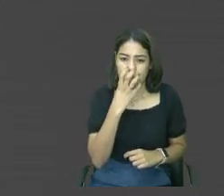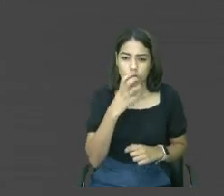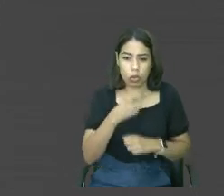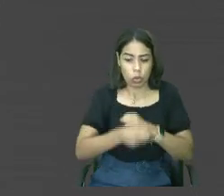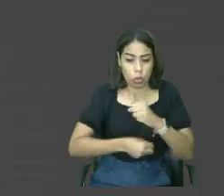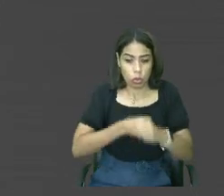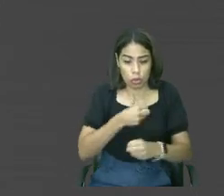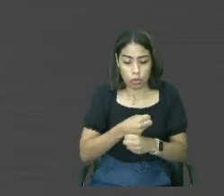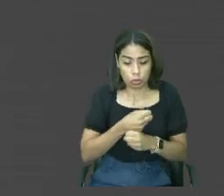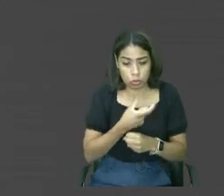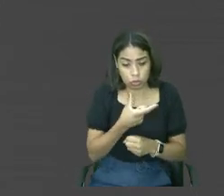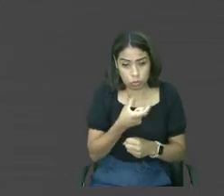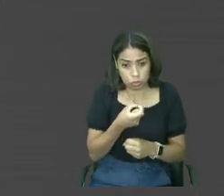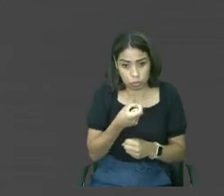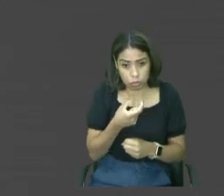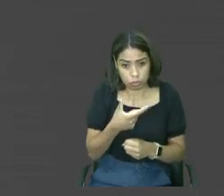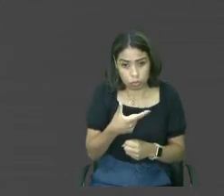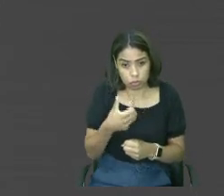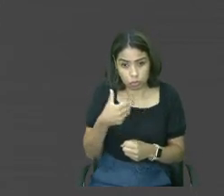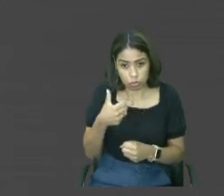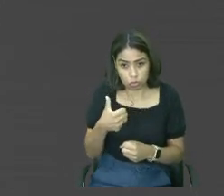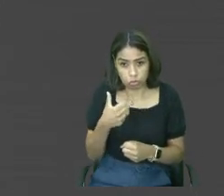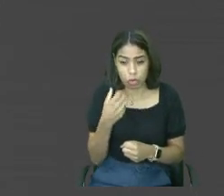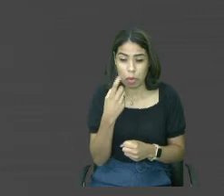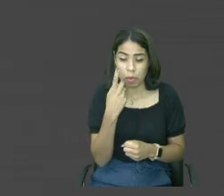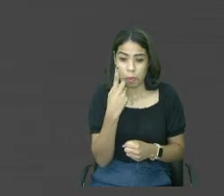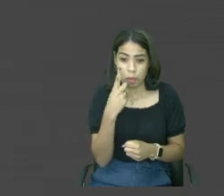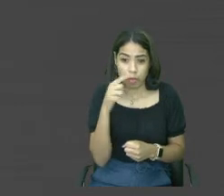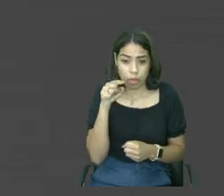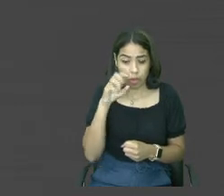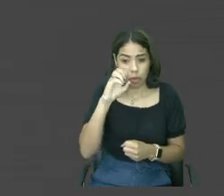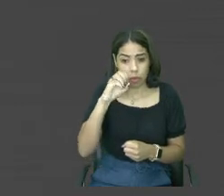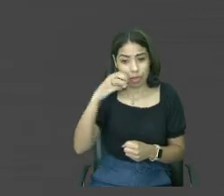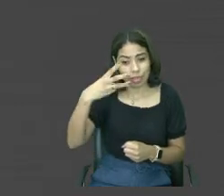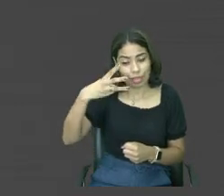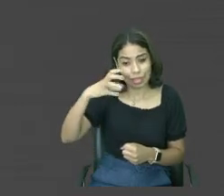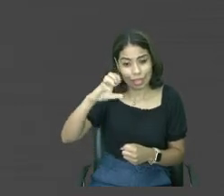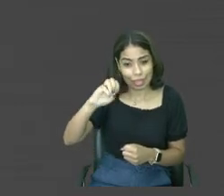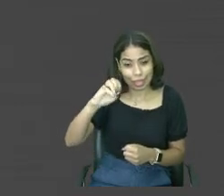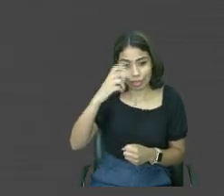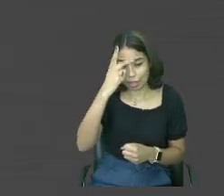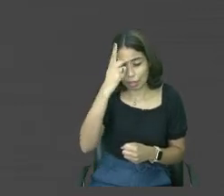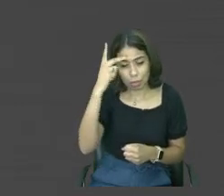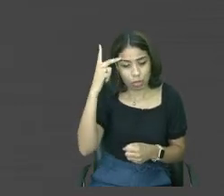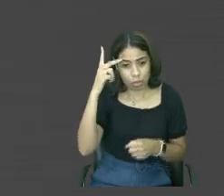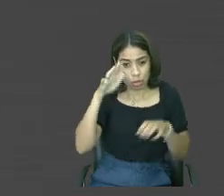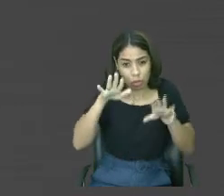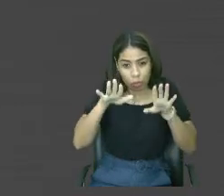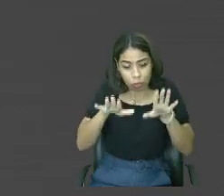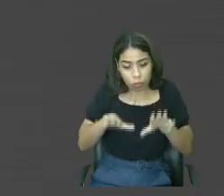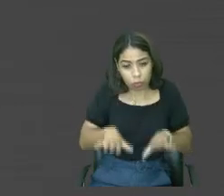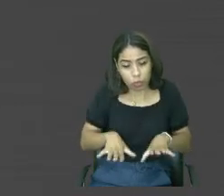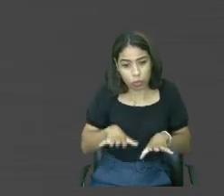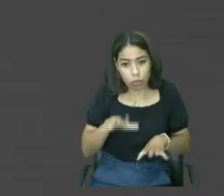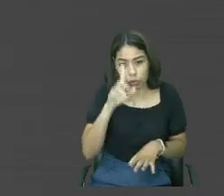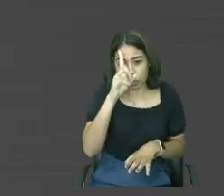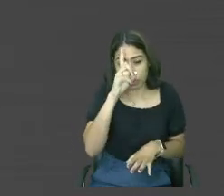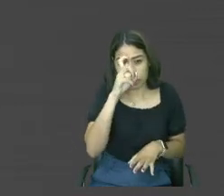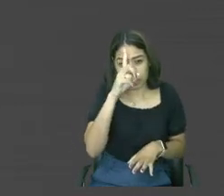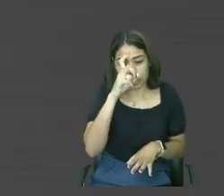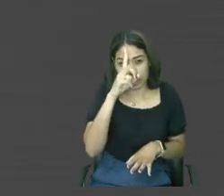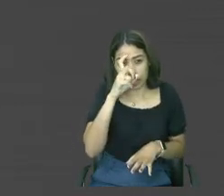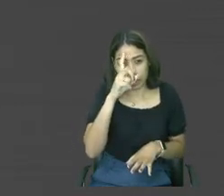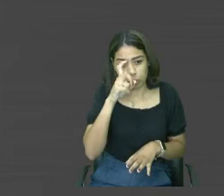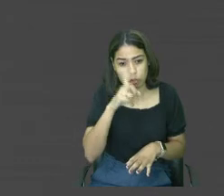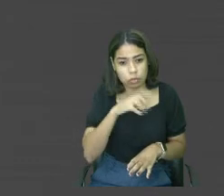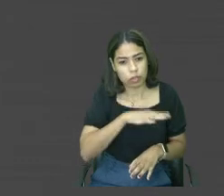2021, 1.030 pacientes na nossa unidade respiratória. Ao longo dos meses, né, a gente vê a evolução,